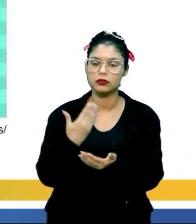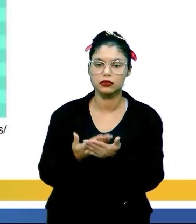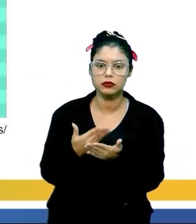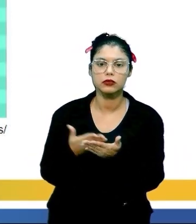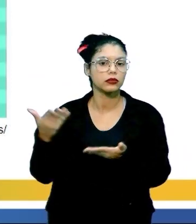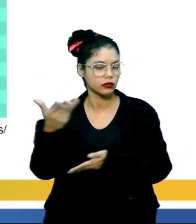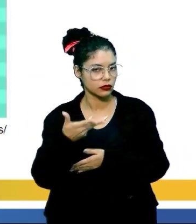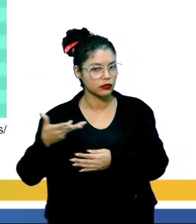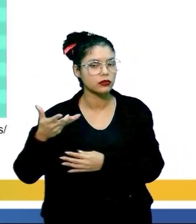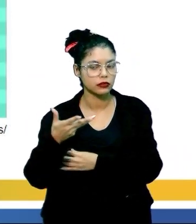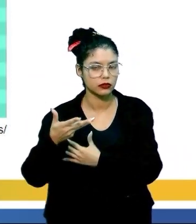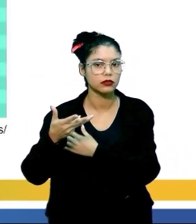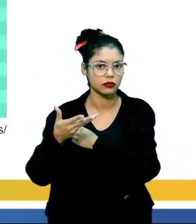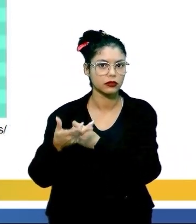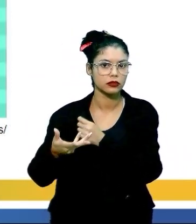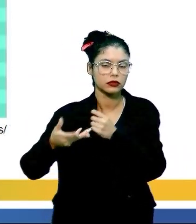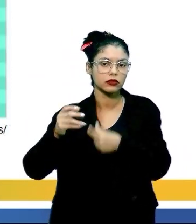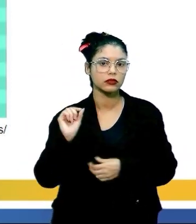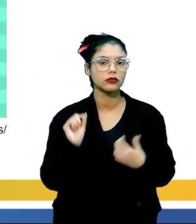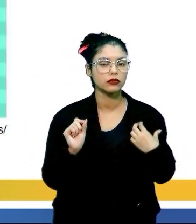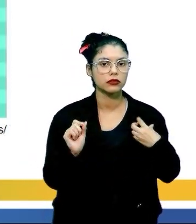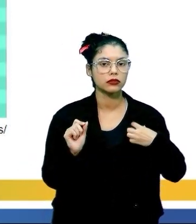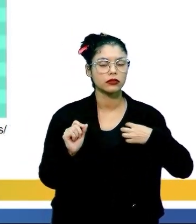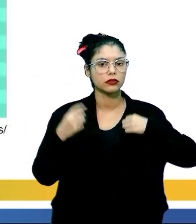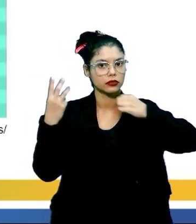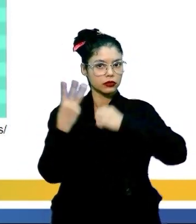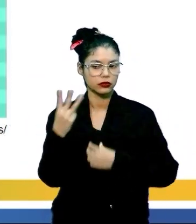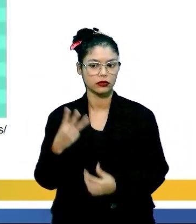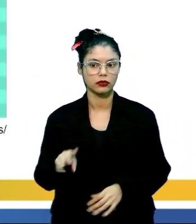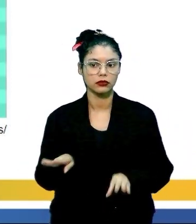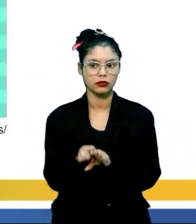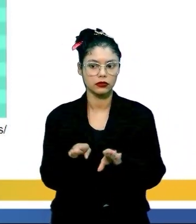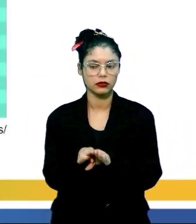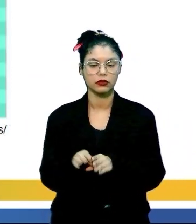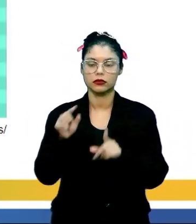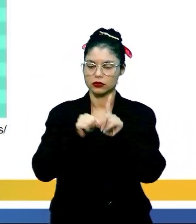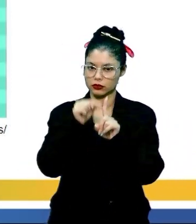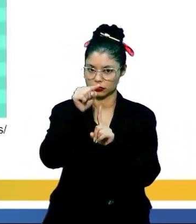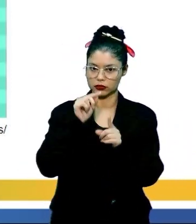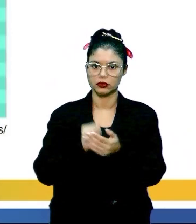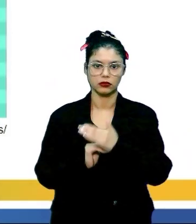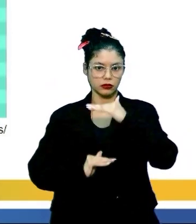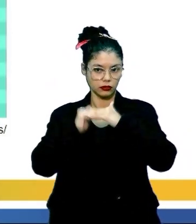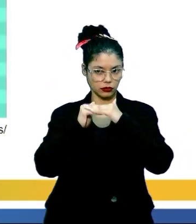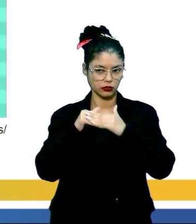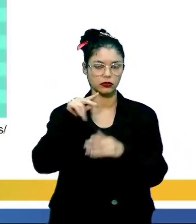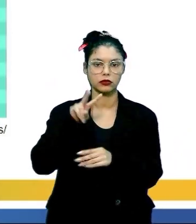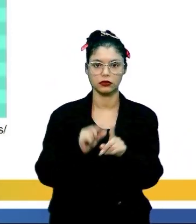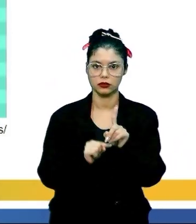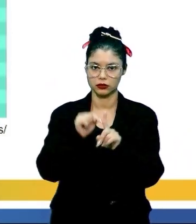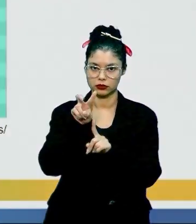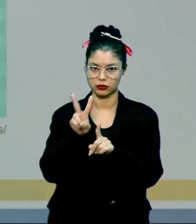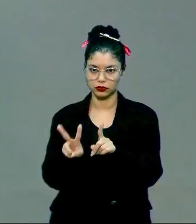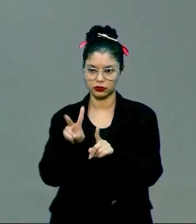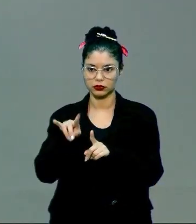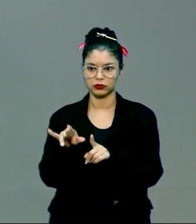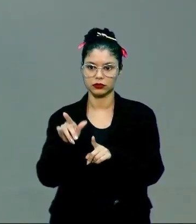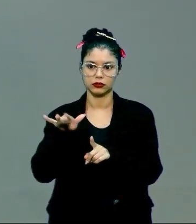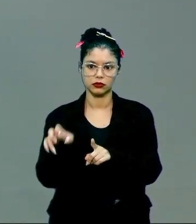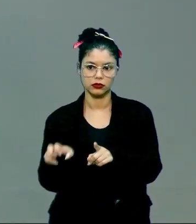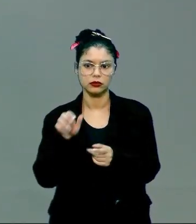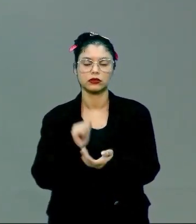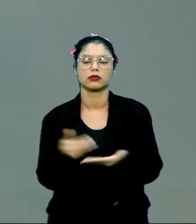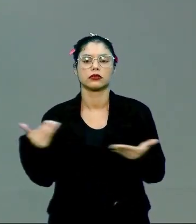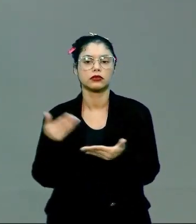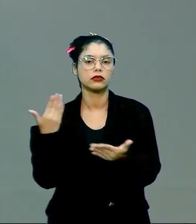se baseia basicamente em três variáveis: temperatura, pressão e volume. Na aula de